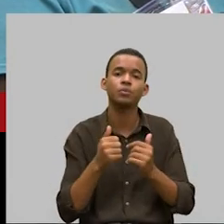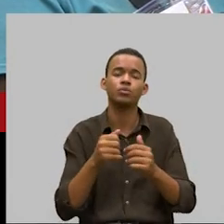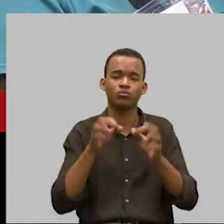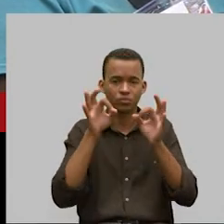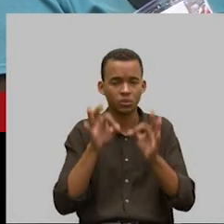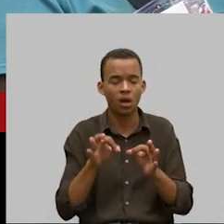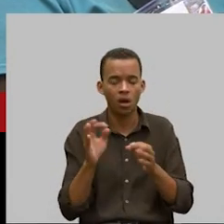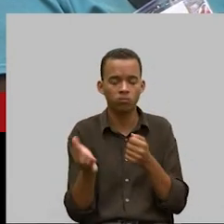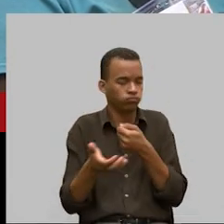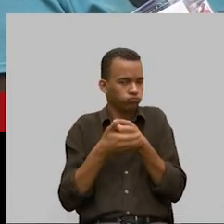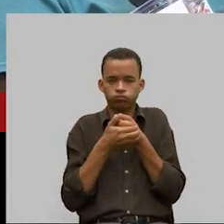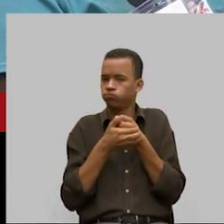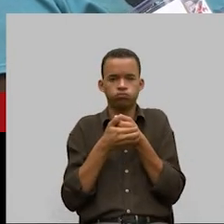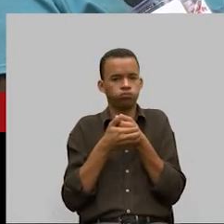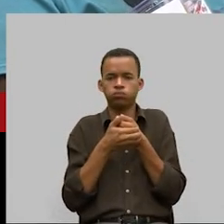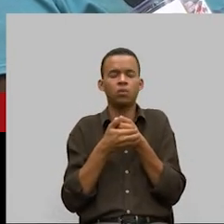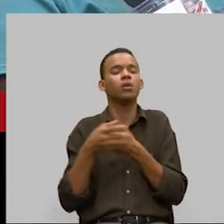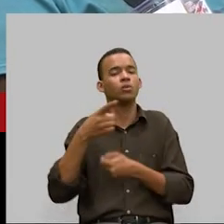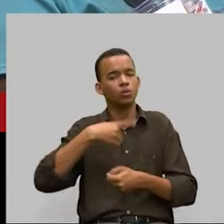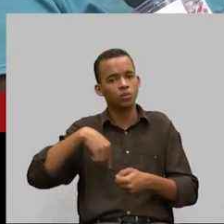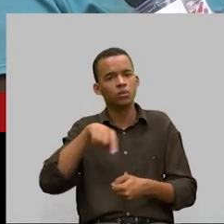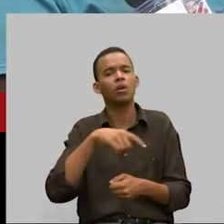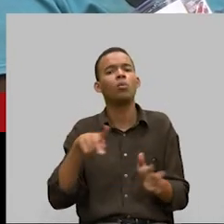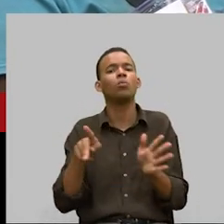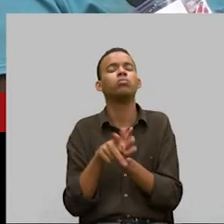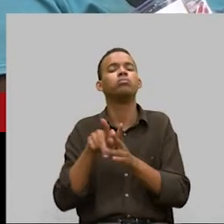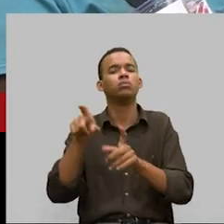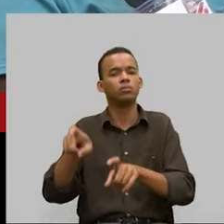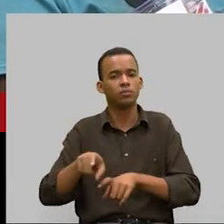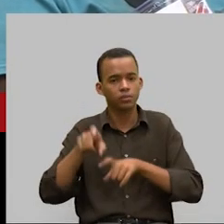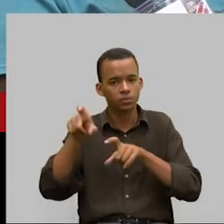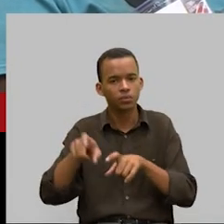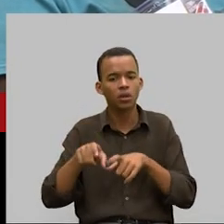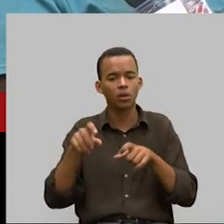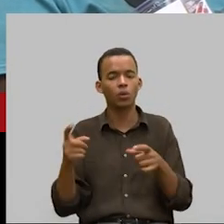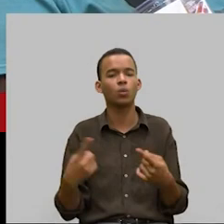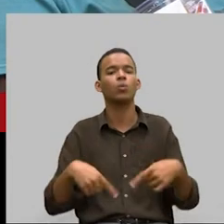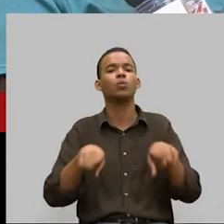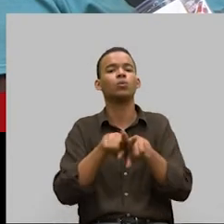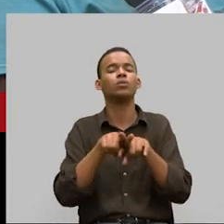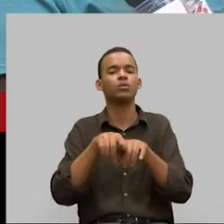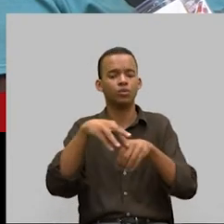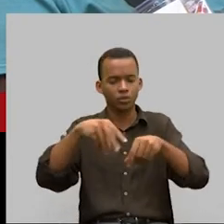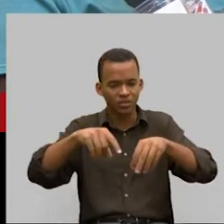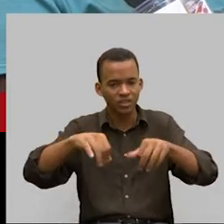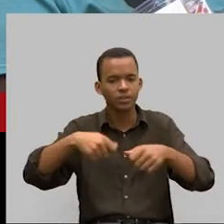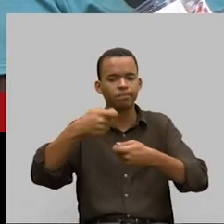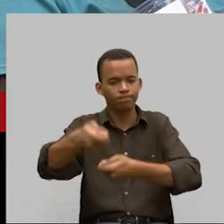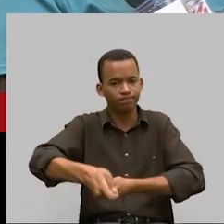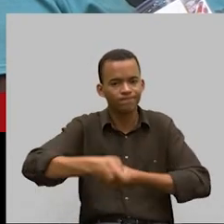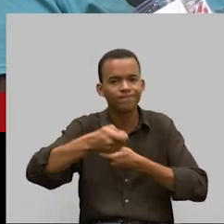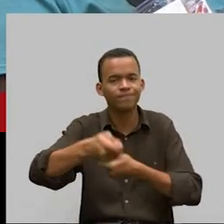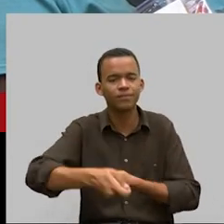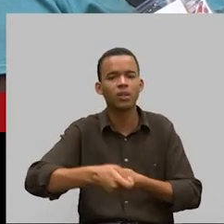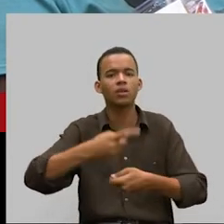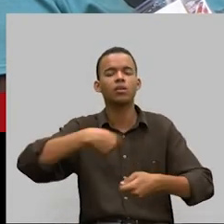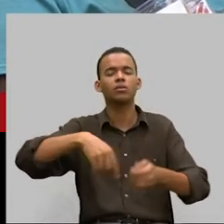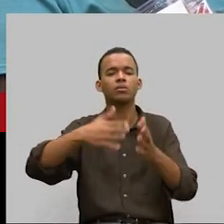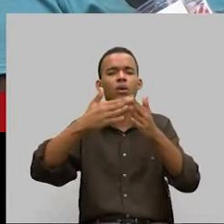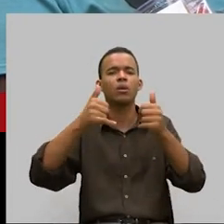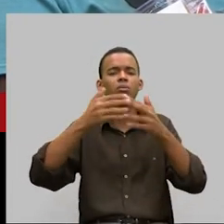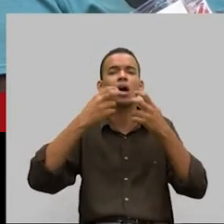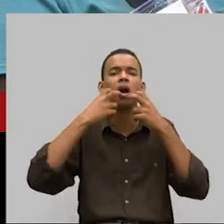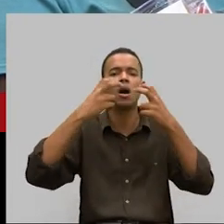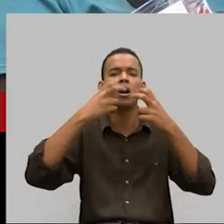oculto somos jovens do campo Unidos à Terra e a lida e clamando por apoio Pois a nossa